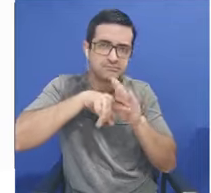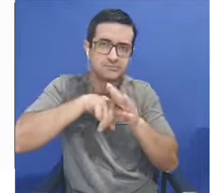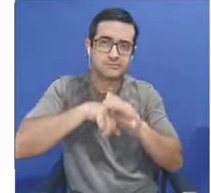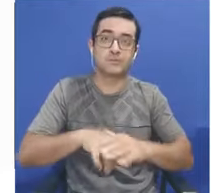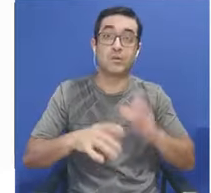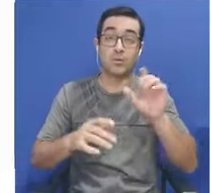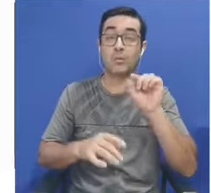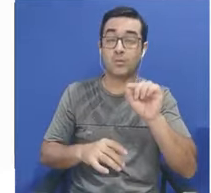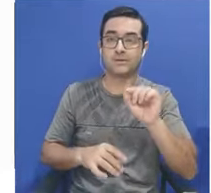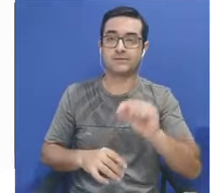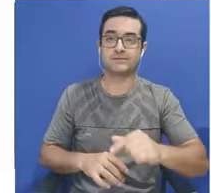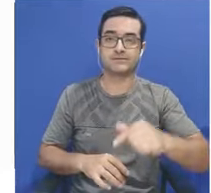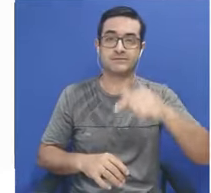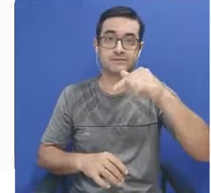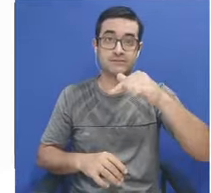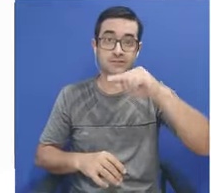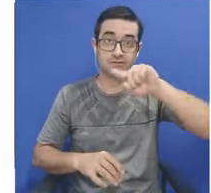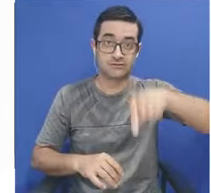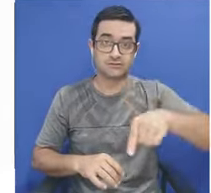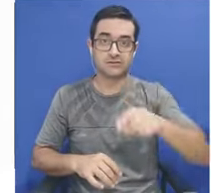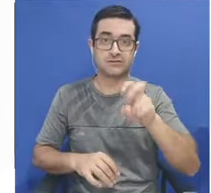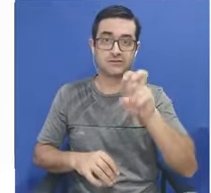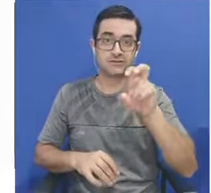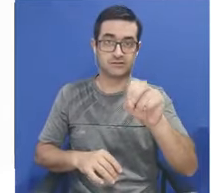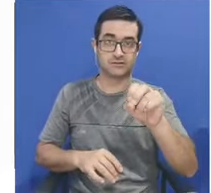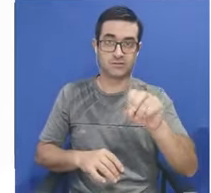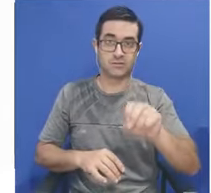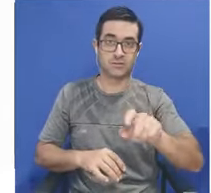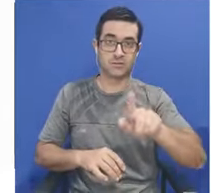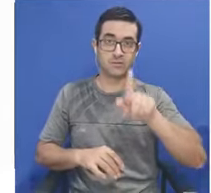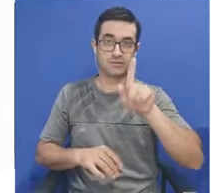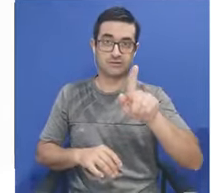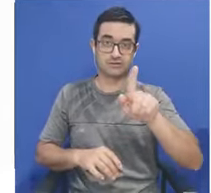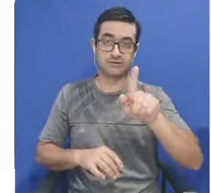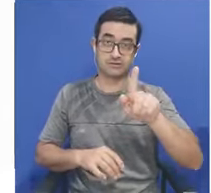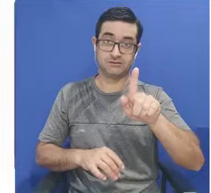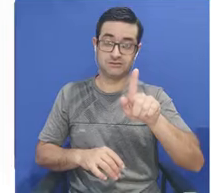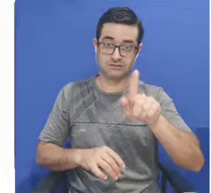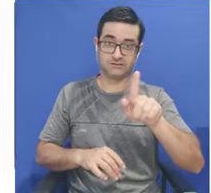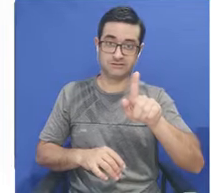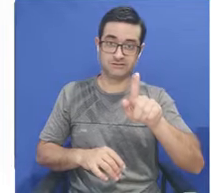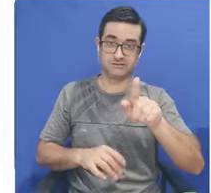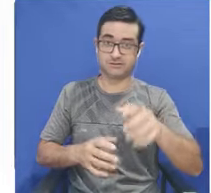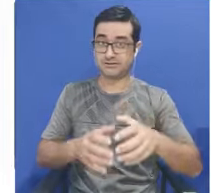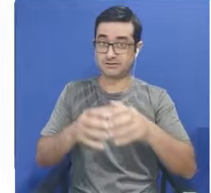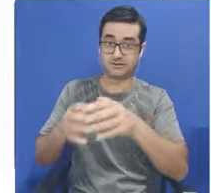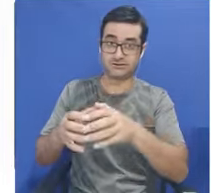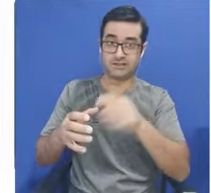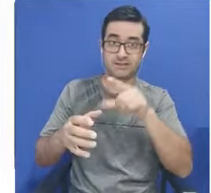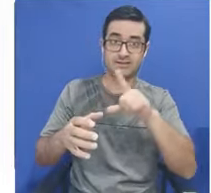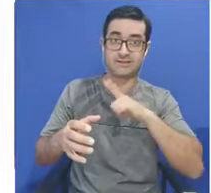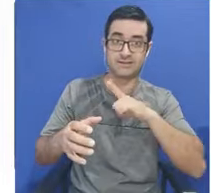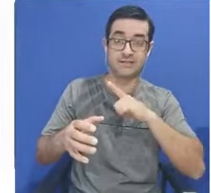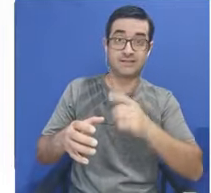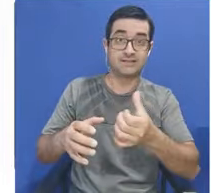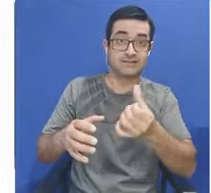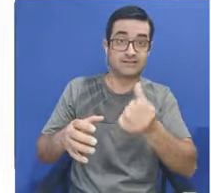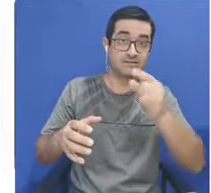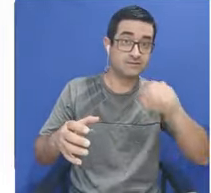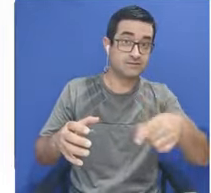6,61, então aqui a massa total da amostra tem 6,61 de carbono, 0,89 gramas de